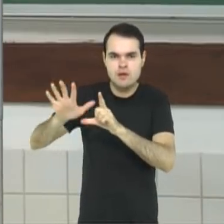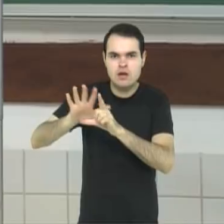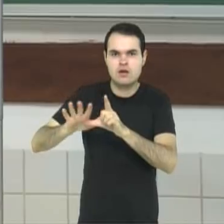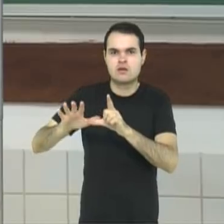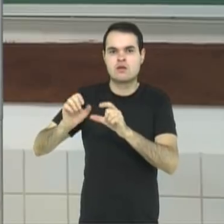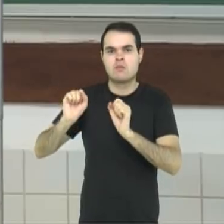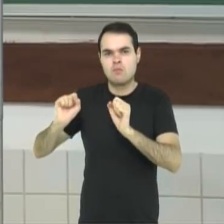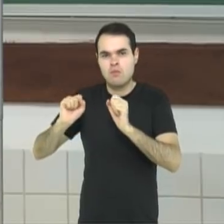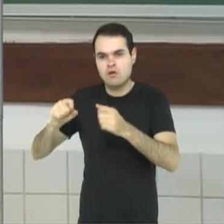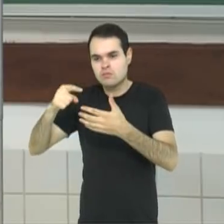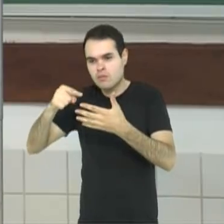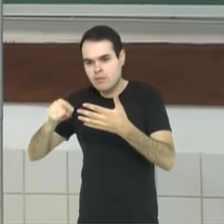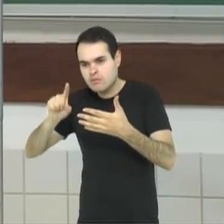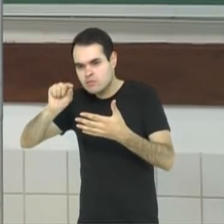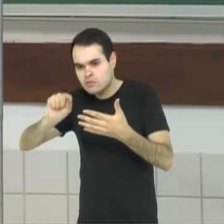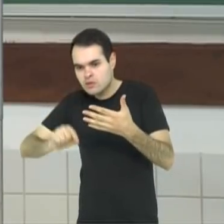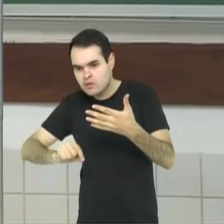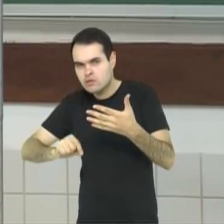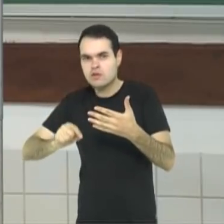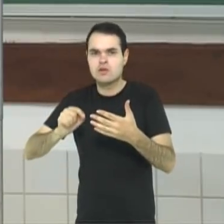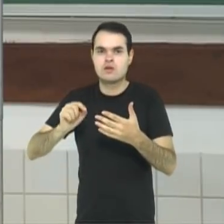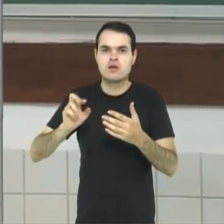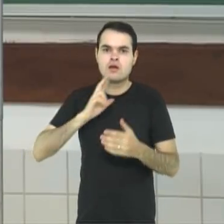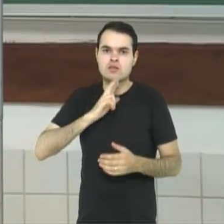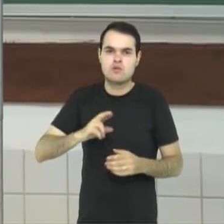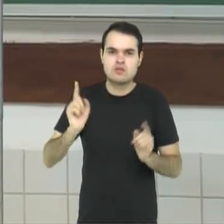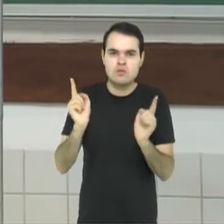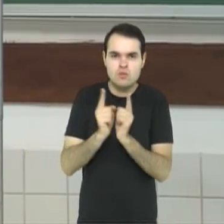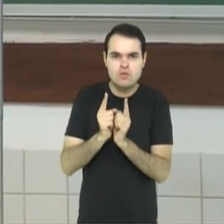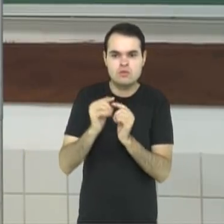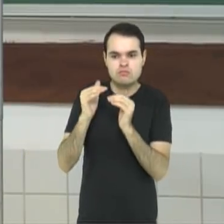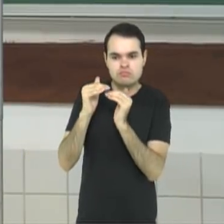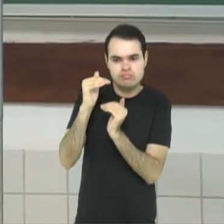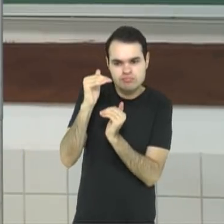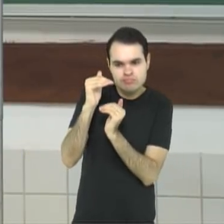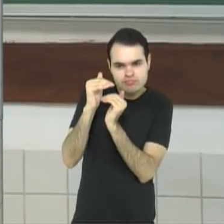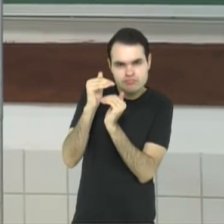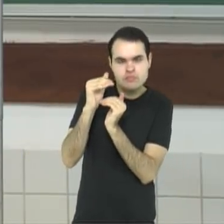escolha, de resposta curta, de resposta longa, enfim.